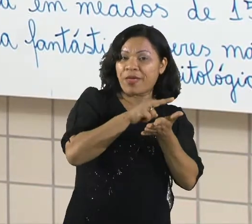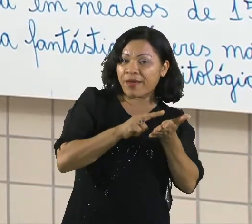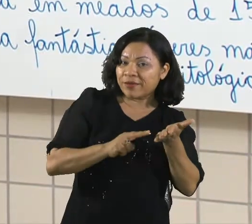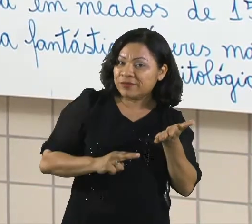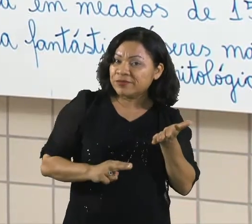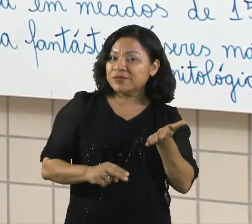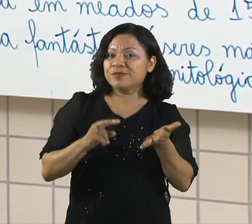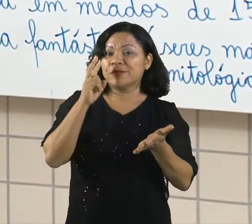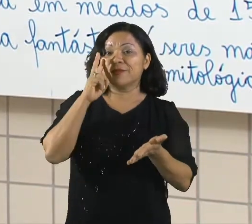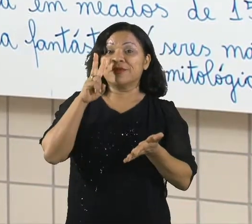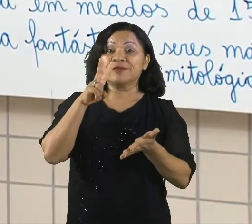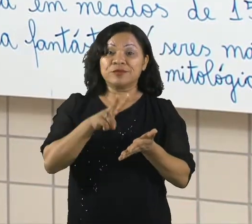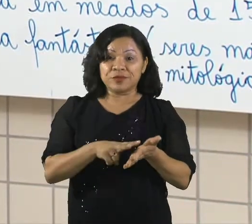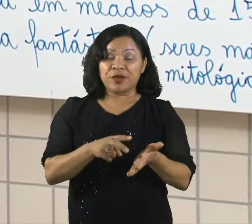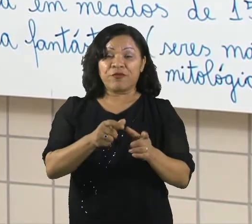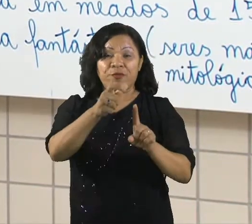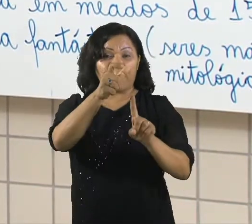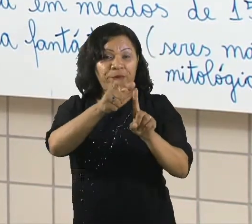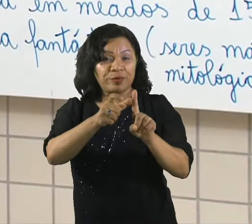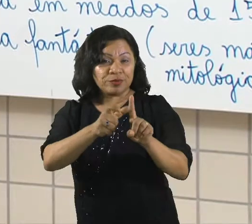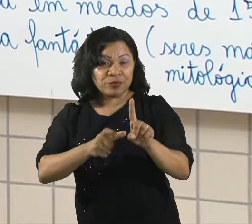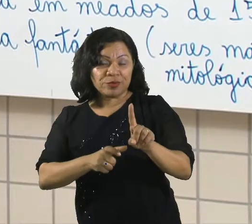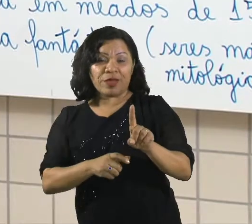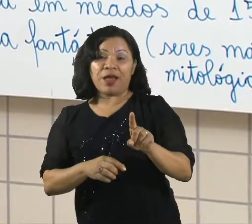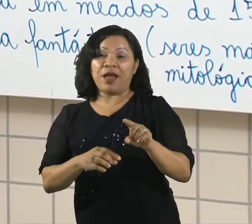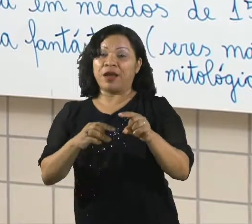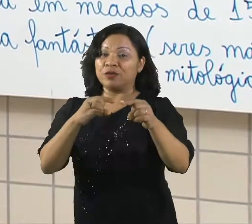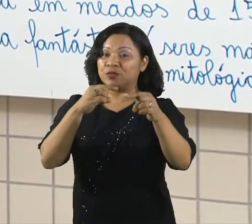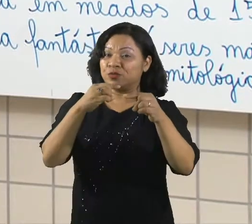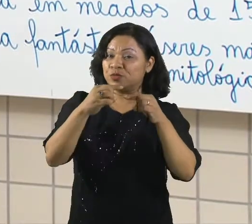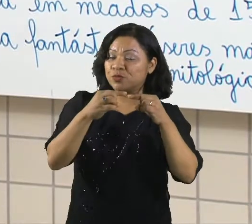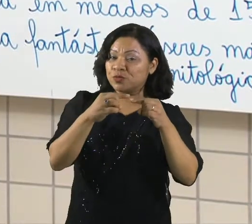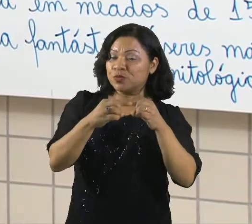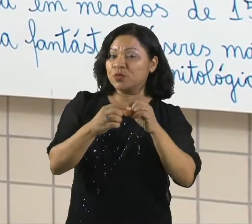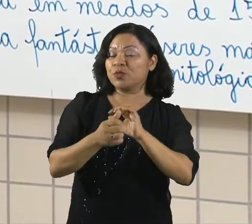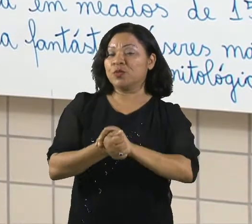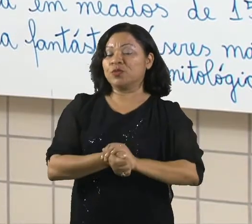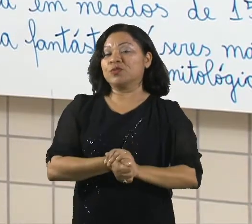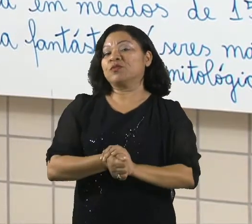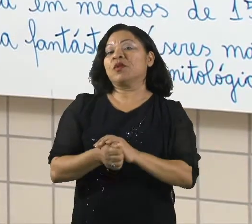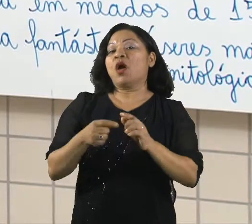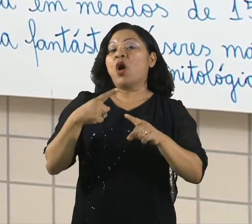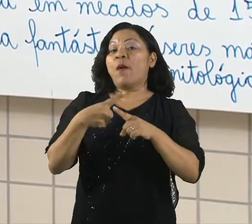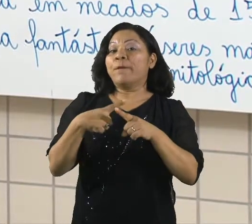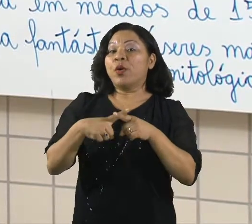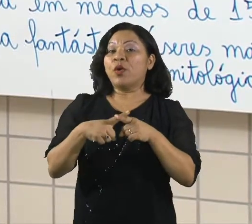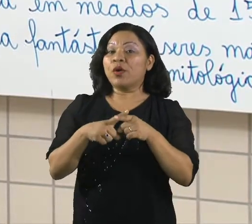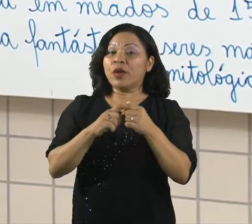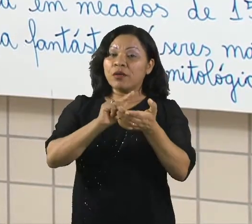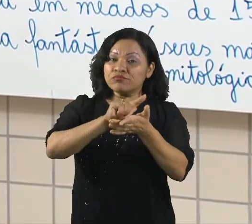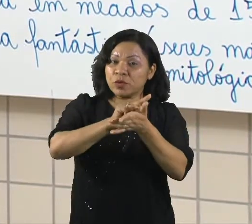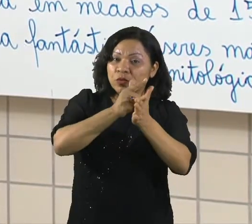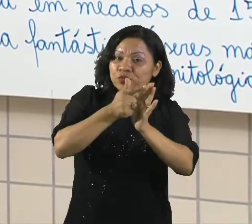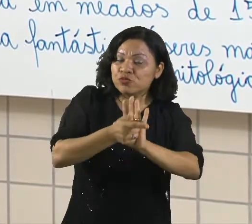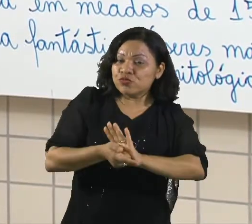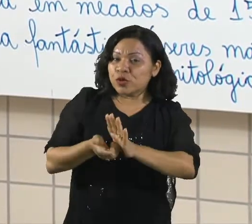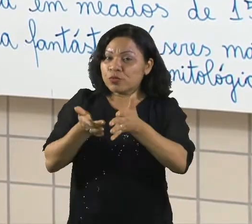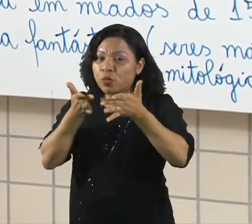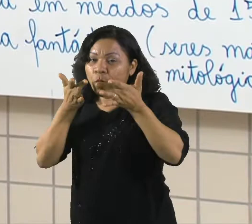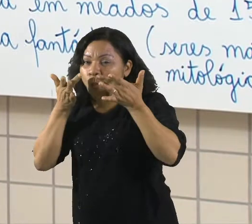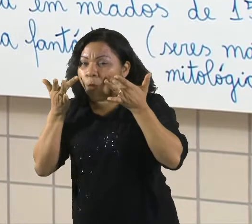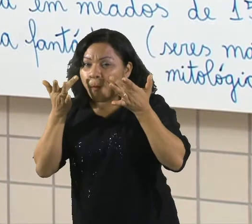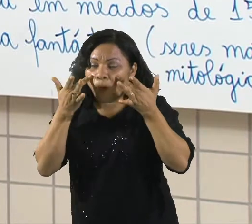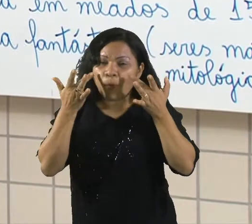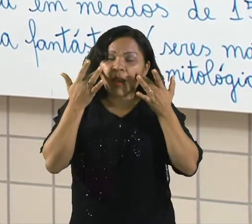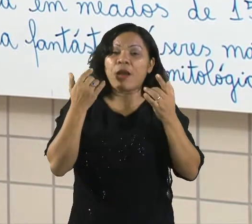o discurso direto delas. Como é uma peça teatral, o gênero dramático tem isso. É uma leitura que flui